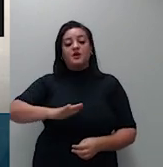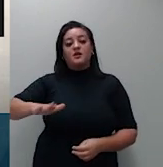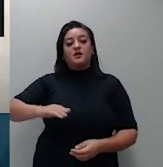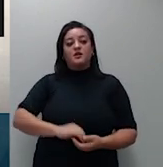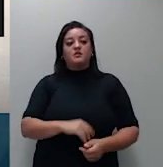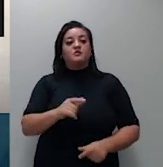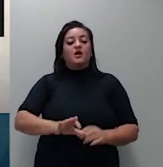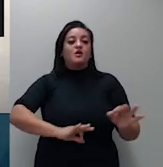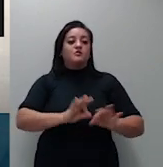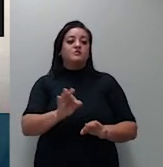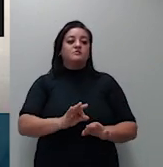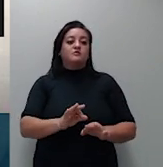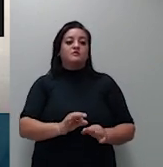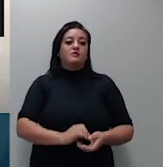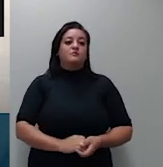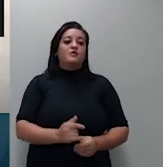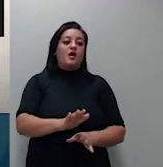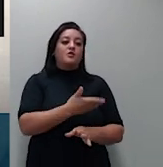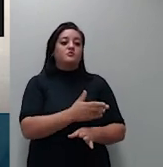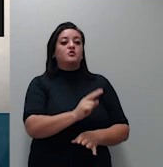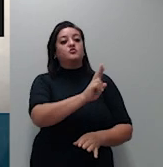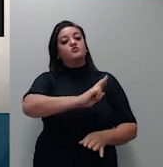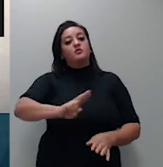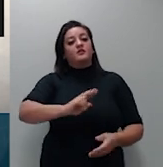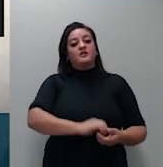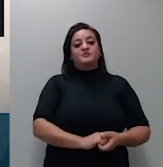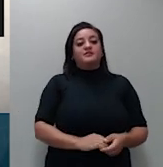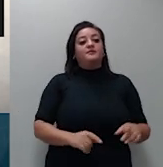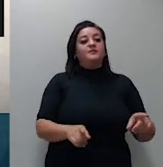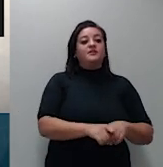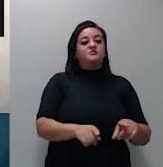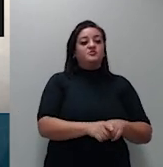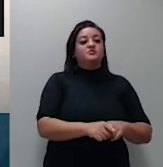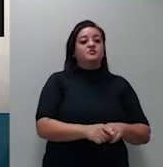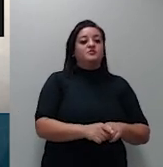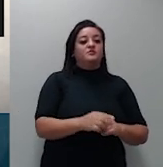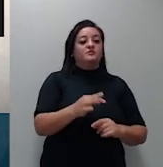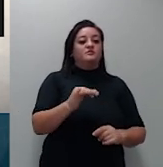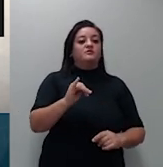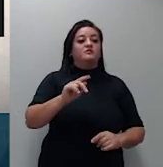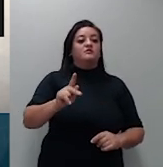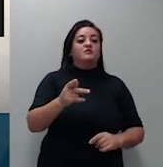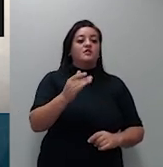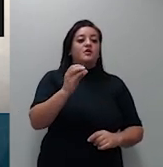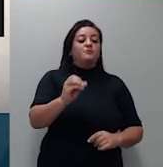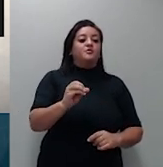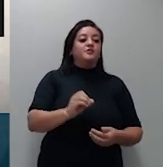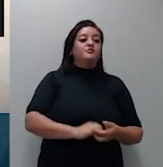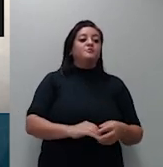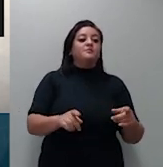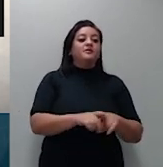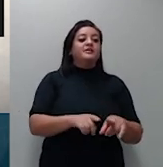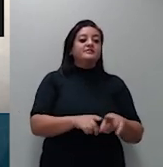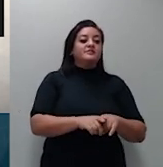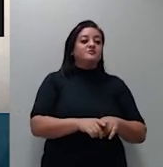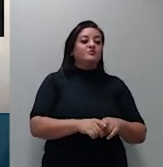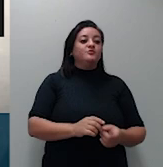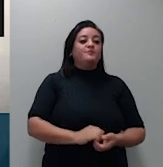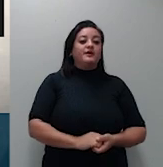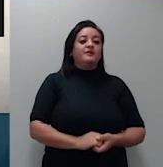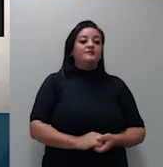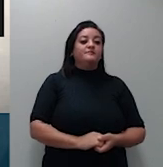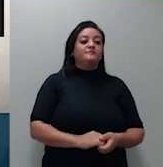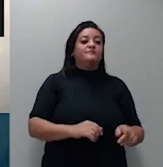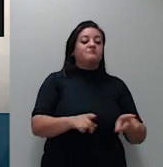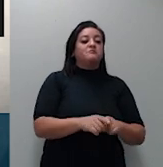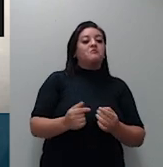a exclusão do agnome filho que o tempo do seu nascimento serviu como homenagem ao seu pai em comum acordo do